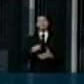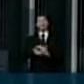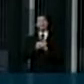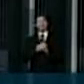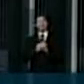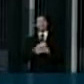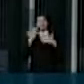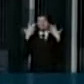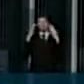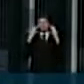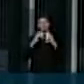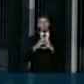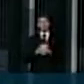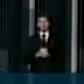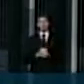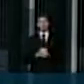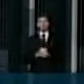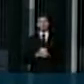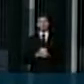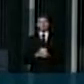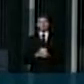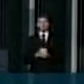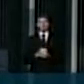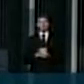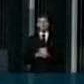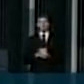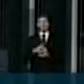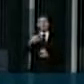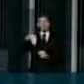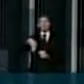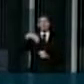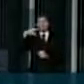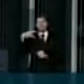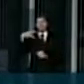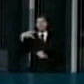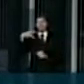cumprimentar e saudar as medidas provisórias